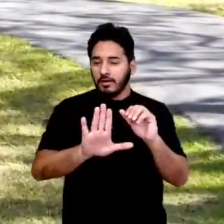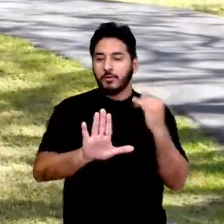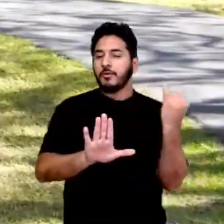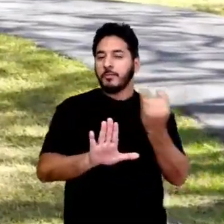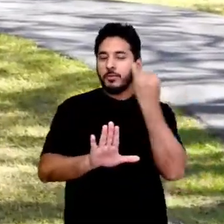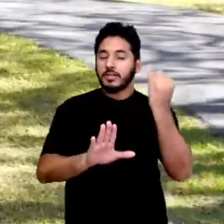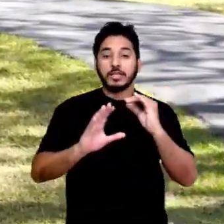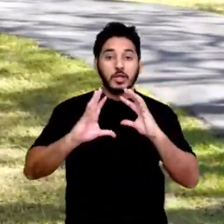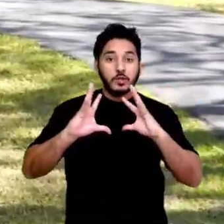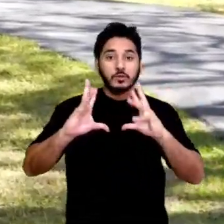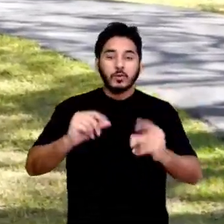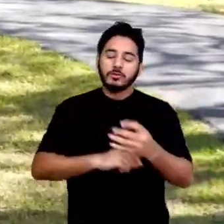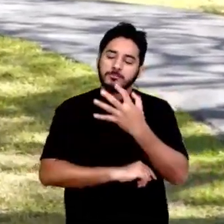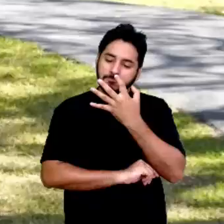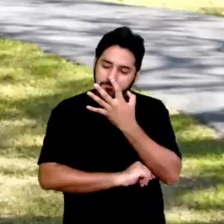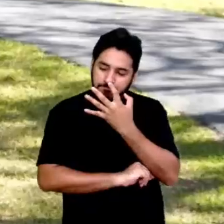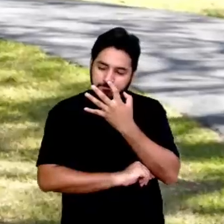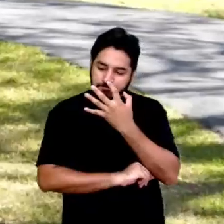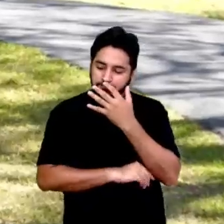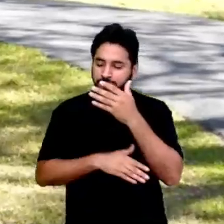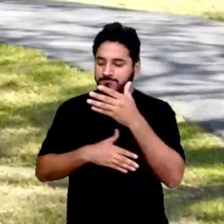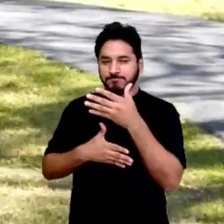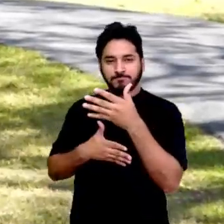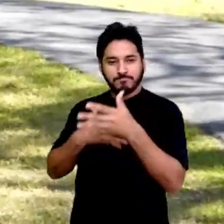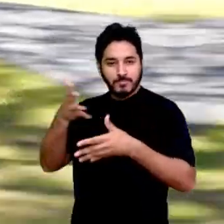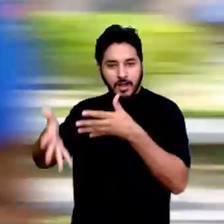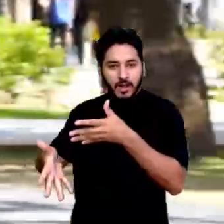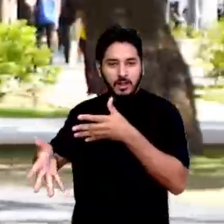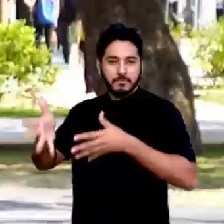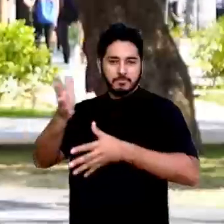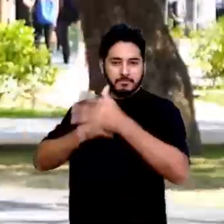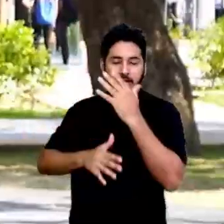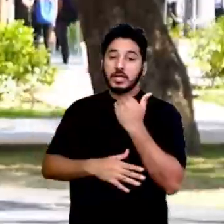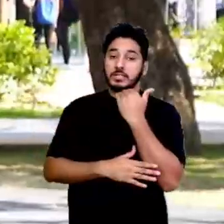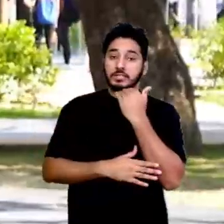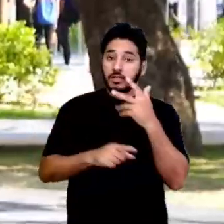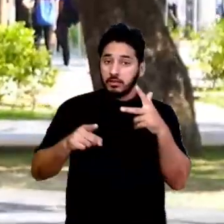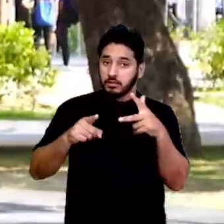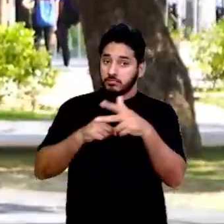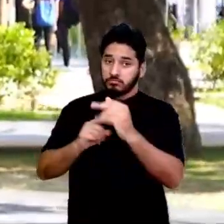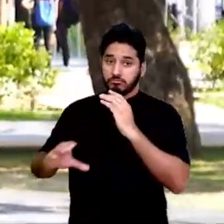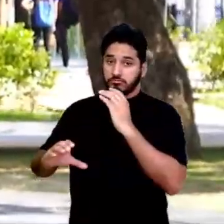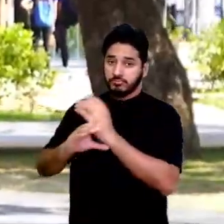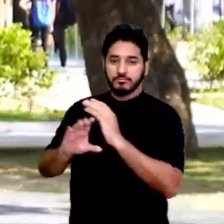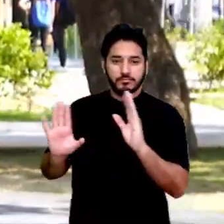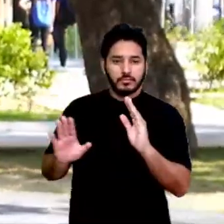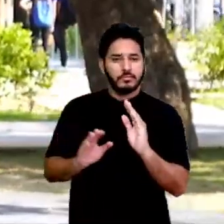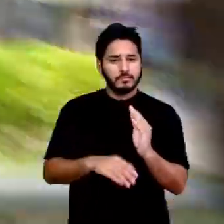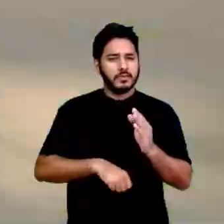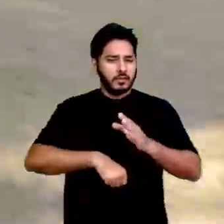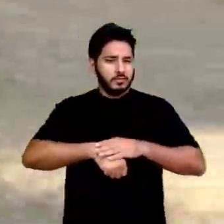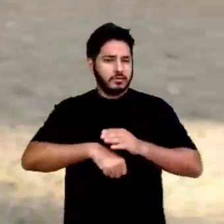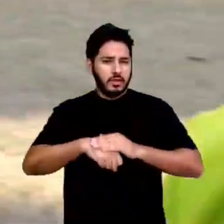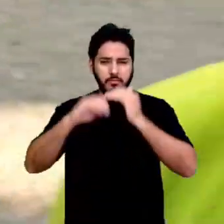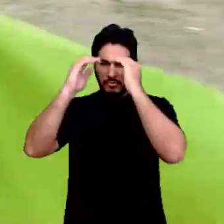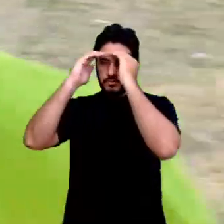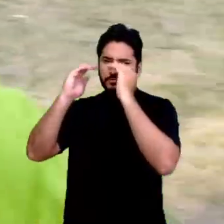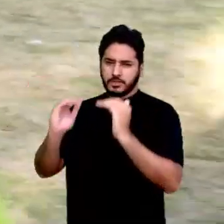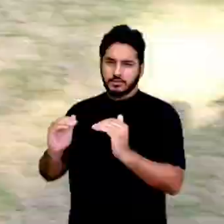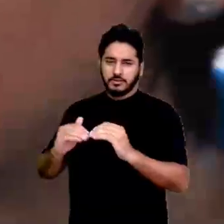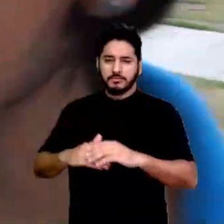todos ouçam uns aos outros sem interrupções, respeitando o tempo de cada um.